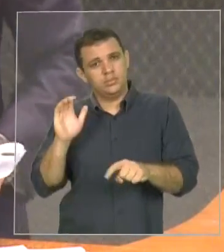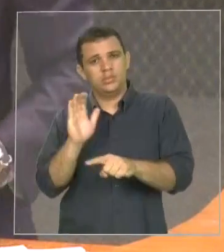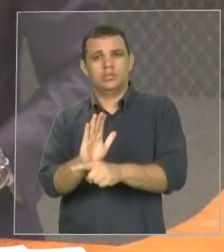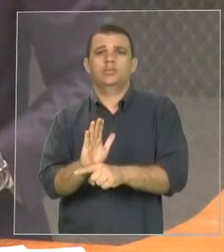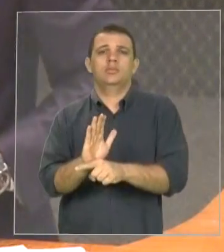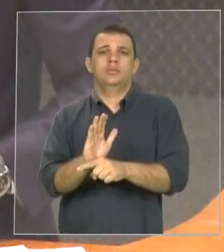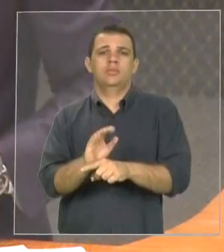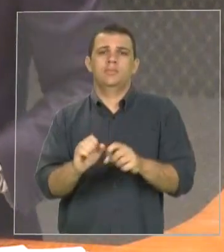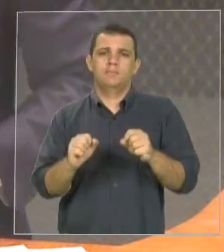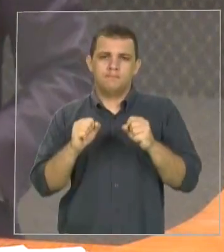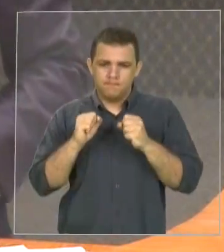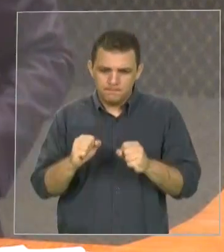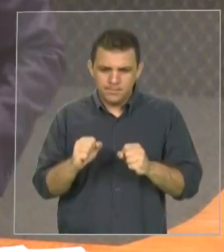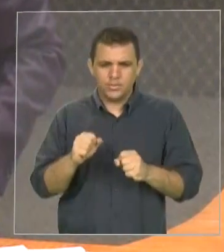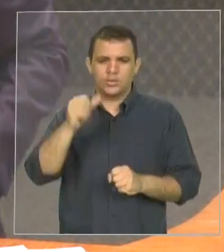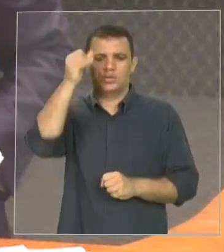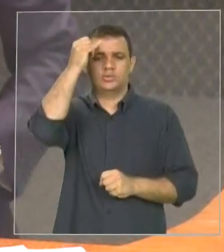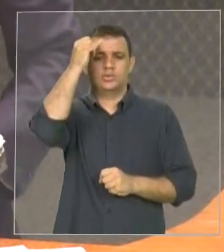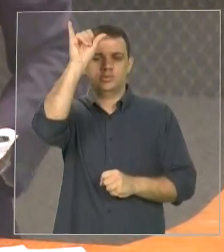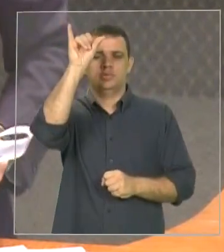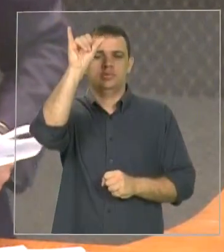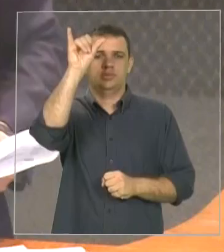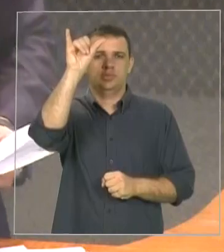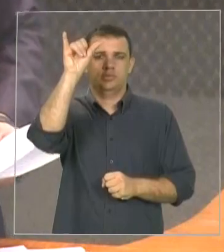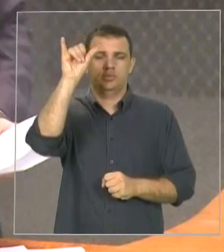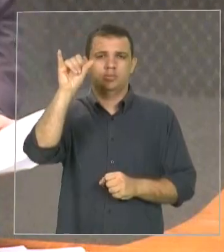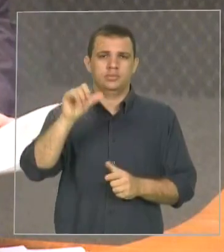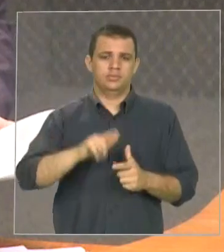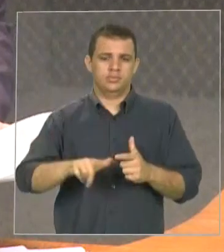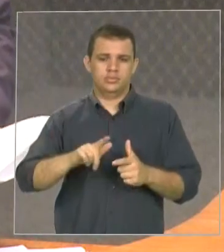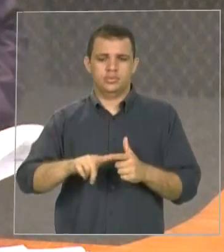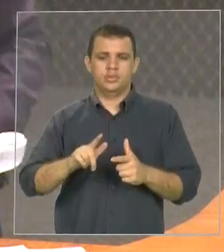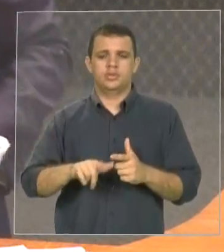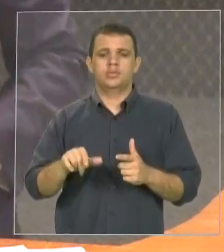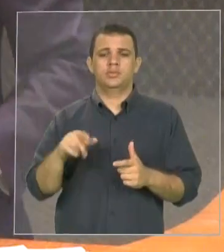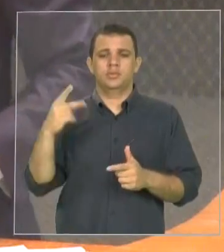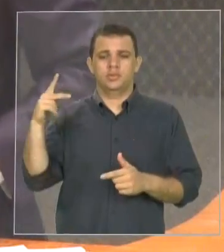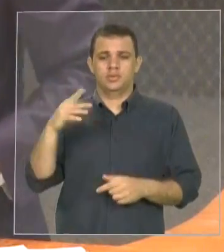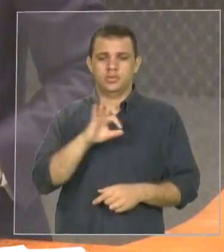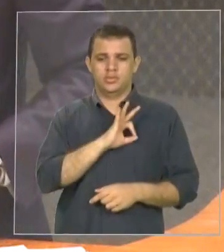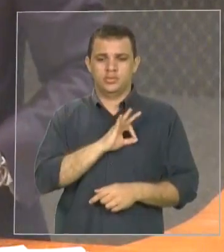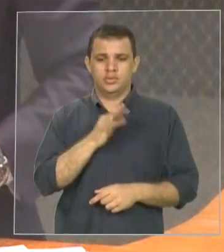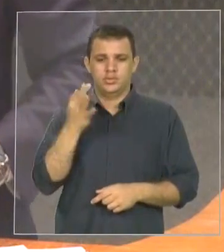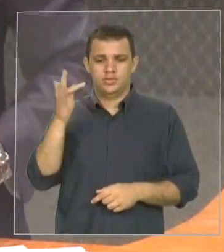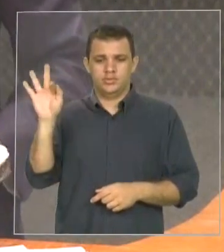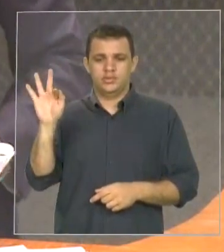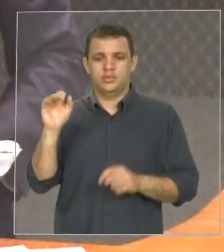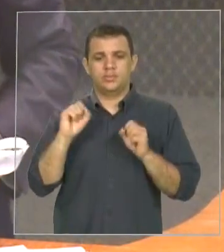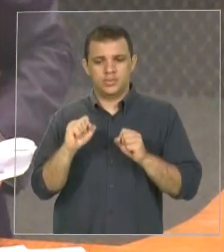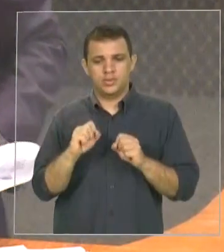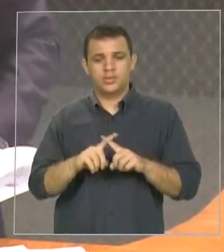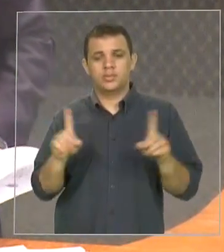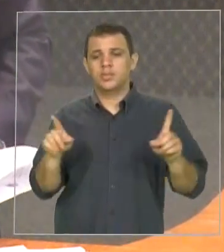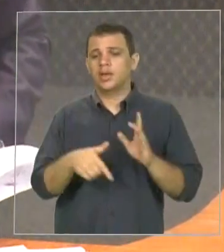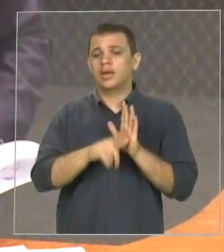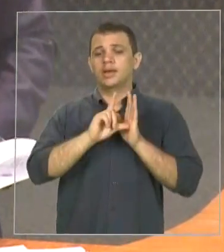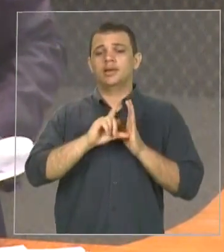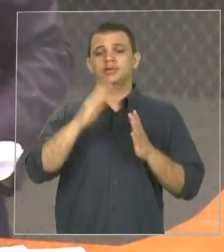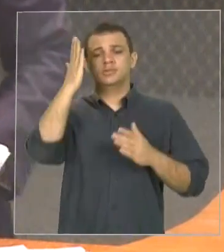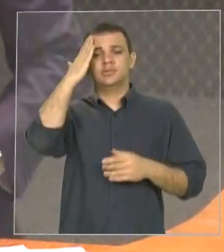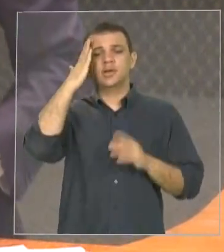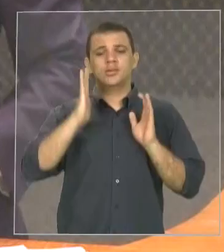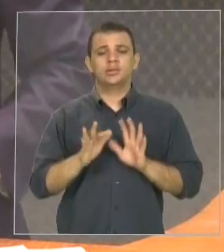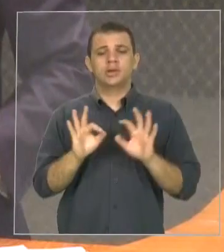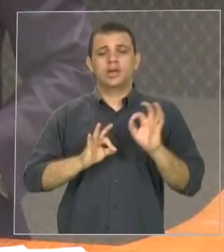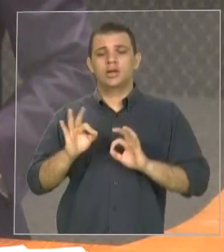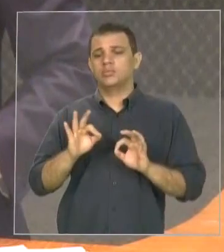ajudado, que poderiam ter evitado nessas operações da Polícia Federal, não foram feitas.